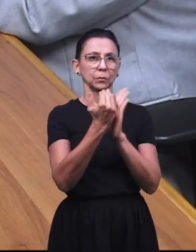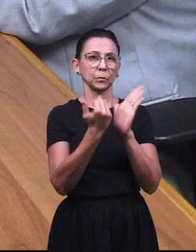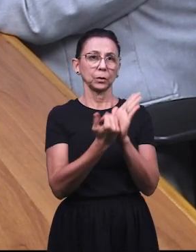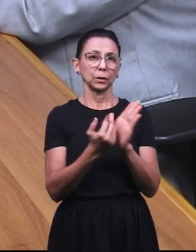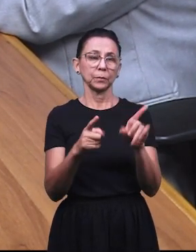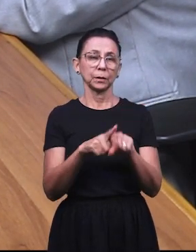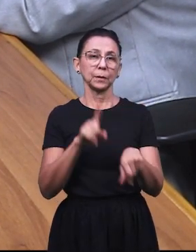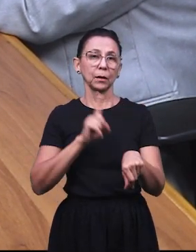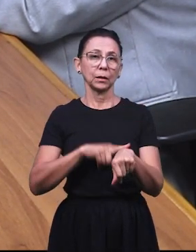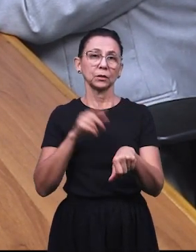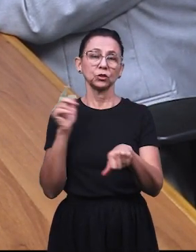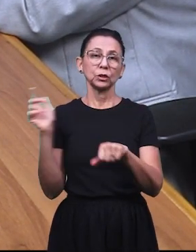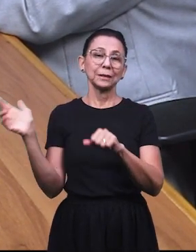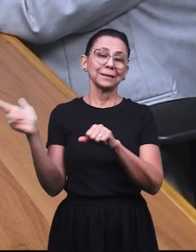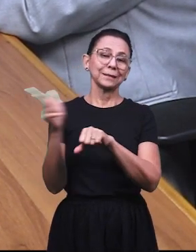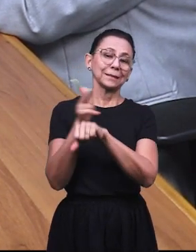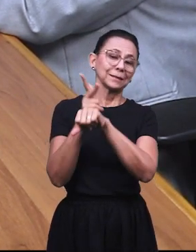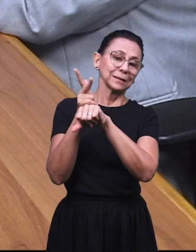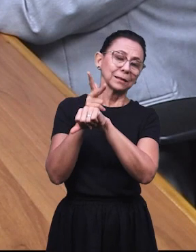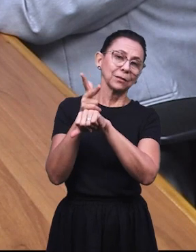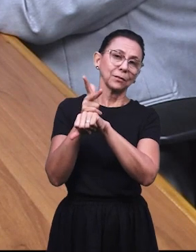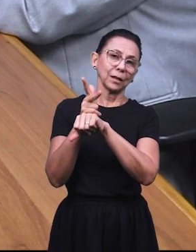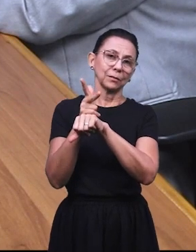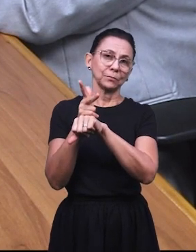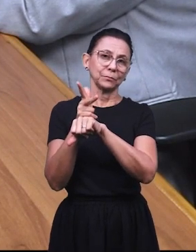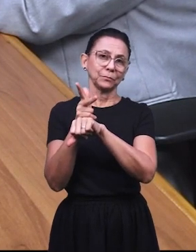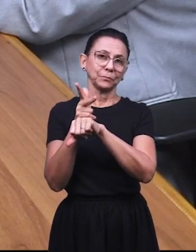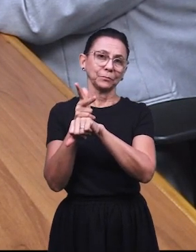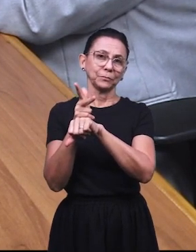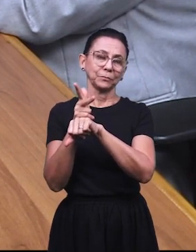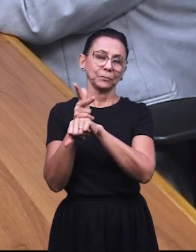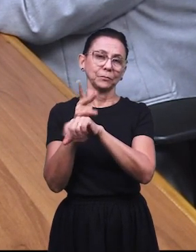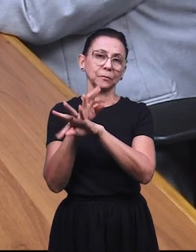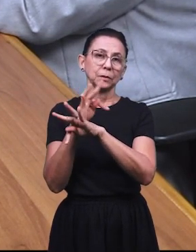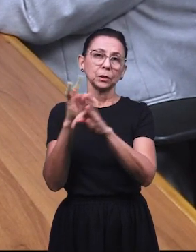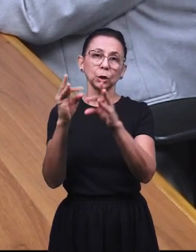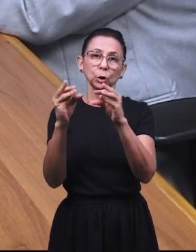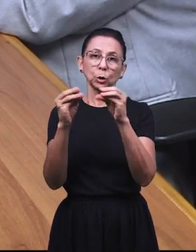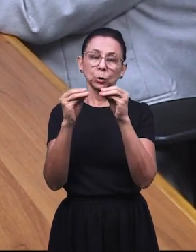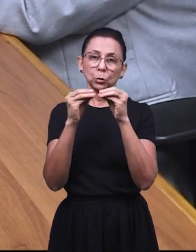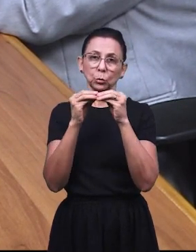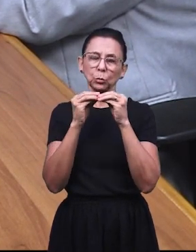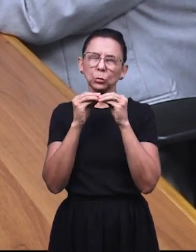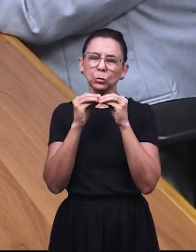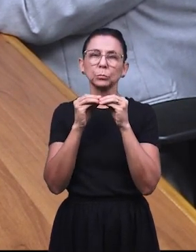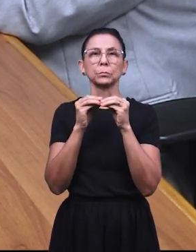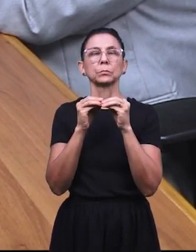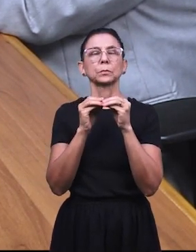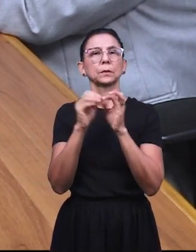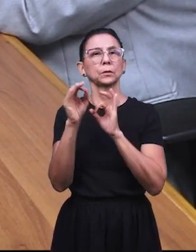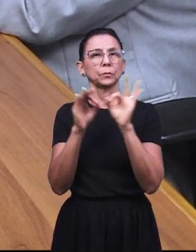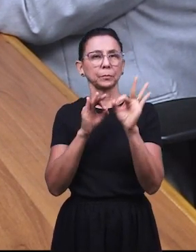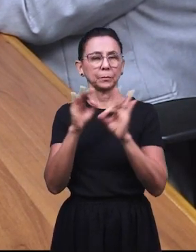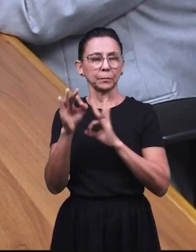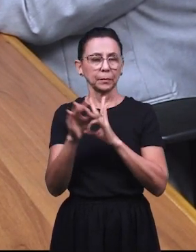si. Mas como tudo que a gente faz, né, tudo que a gente produz tem por